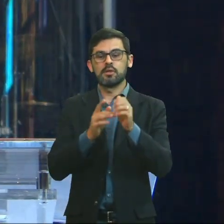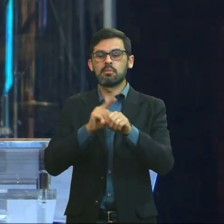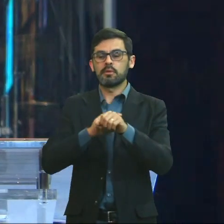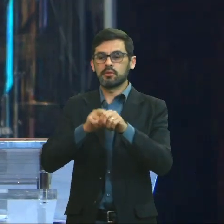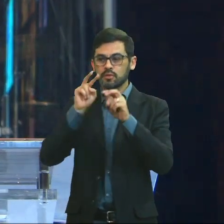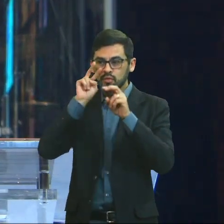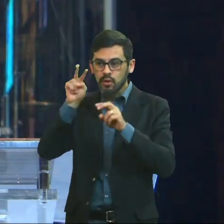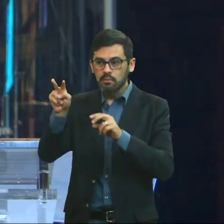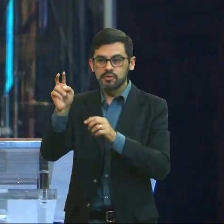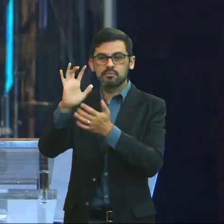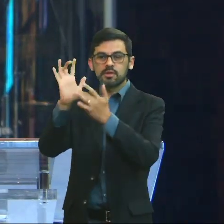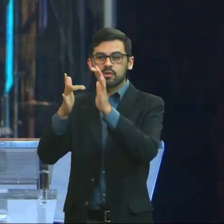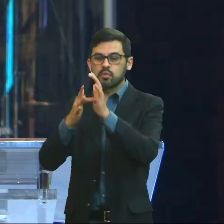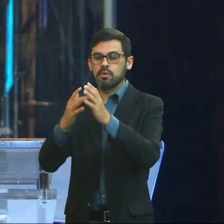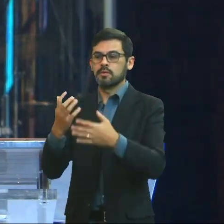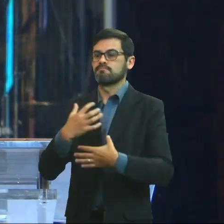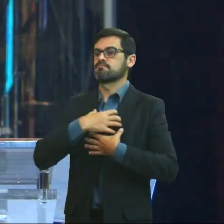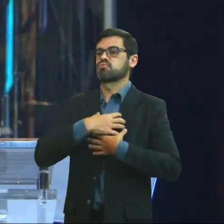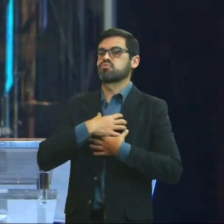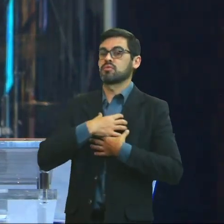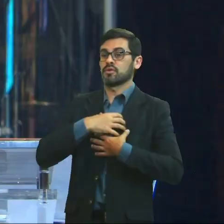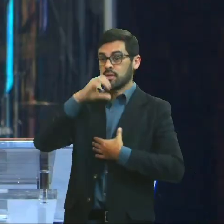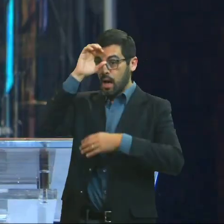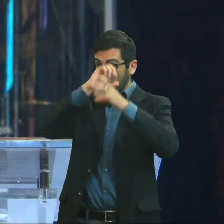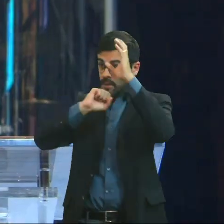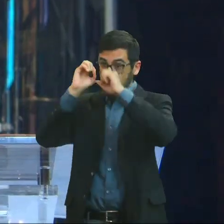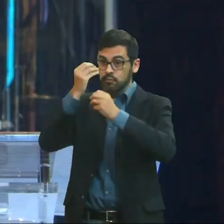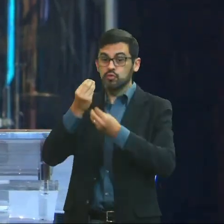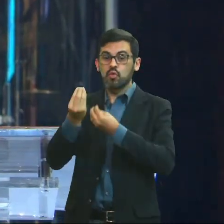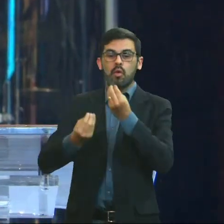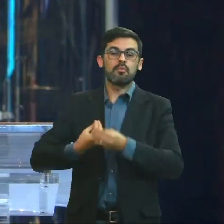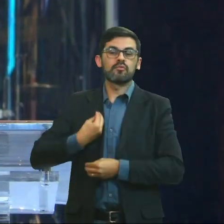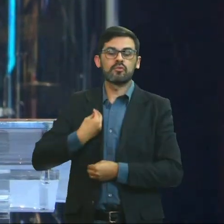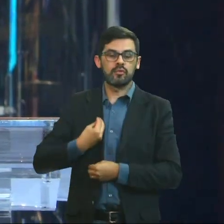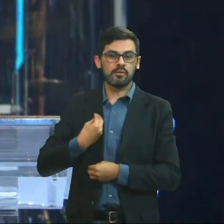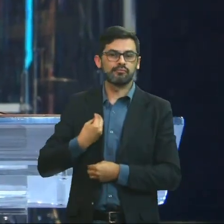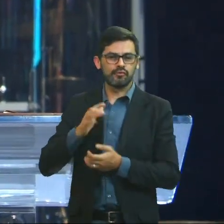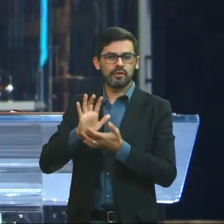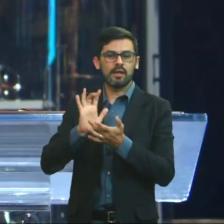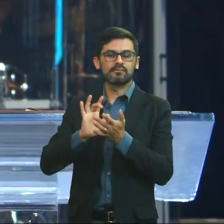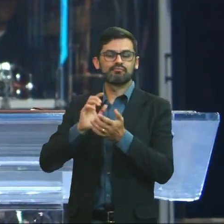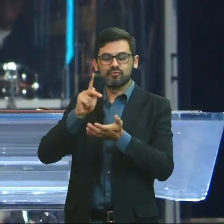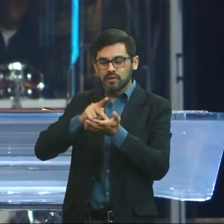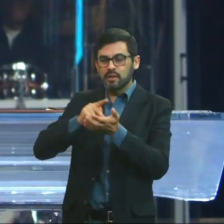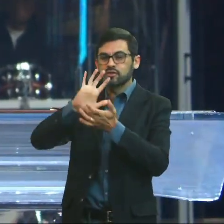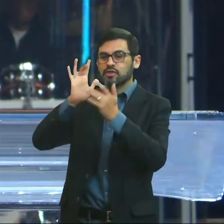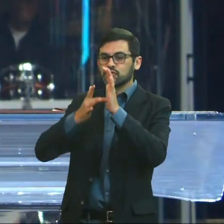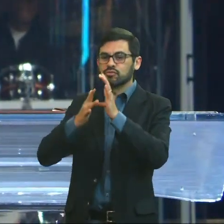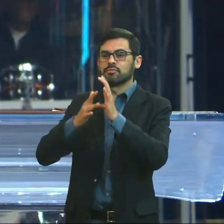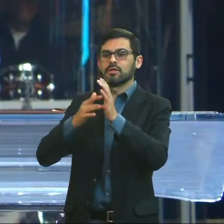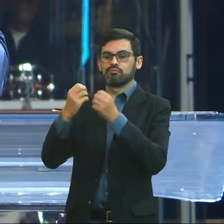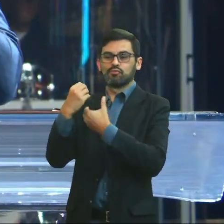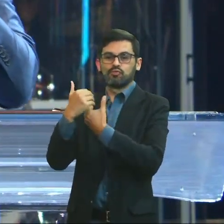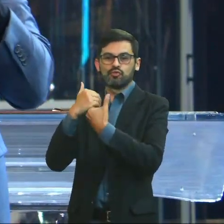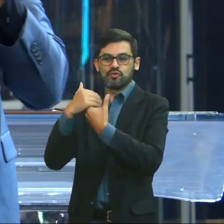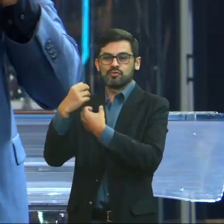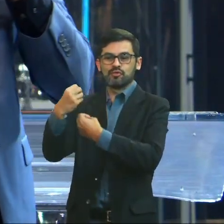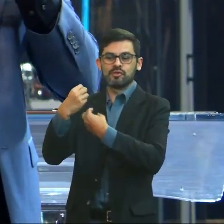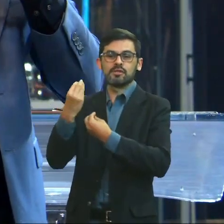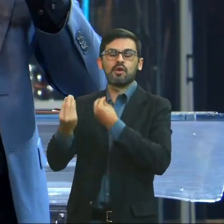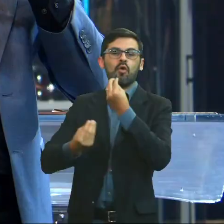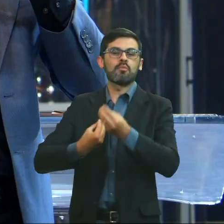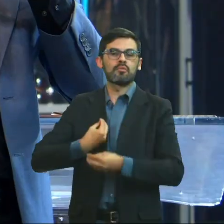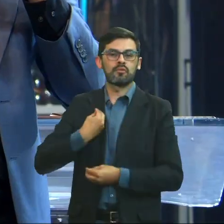para Ele, a gente aprende como viver bem. Jesus é a sabedoria de Deus encarnada. Quantos querem